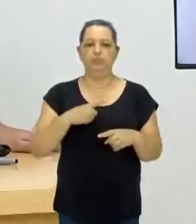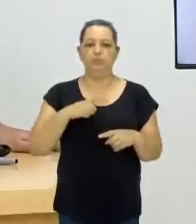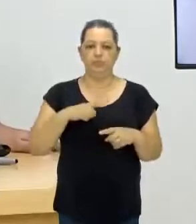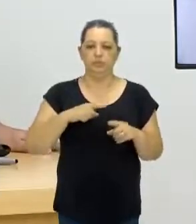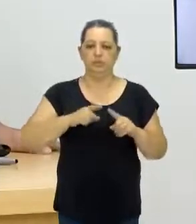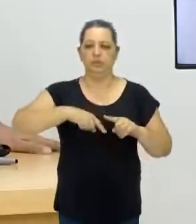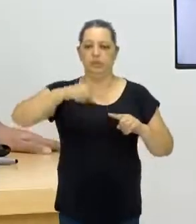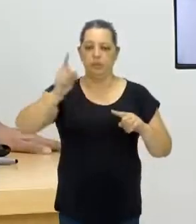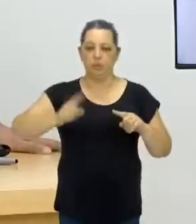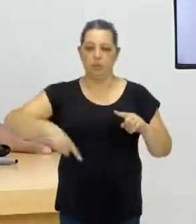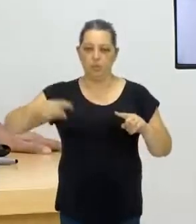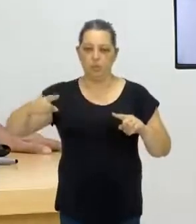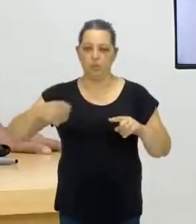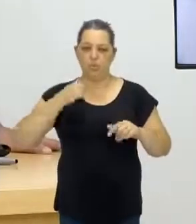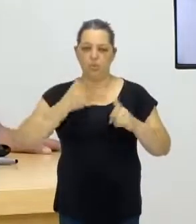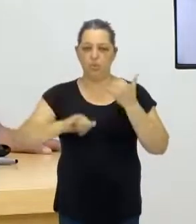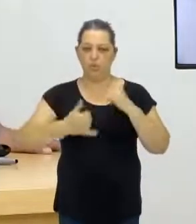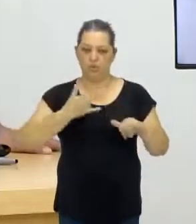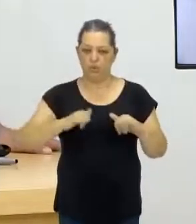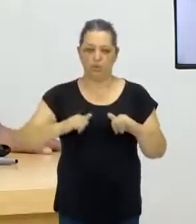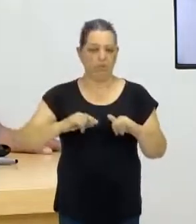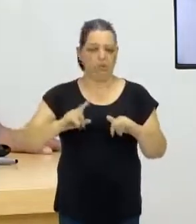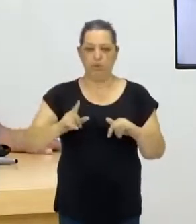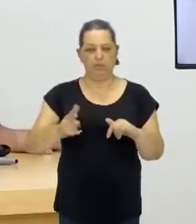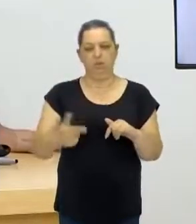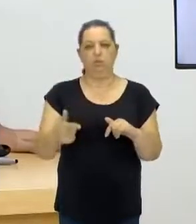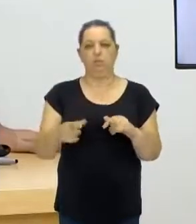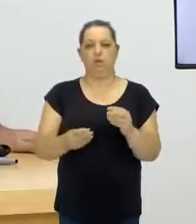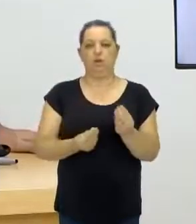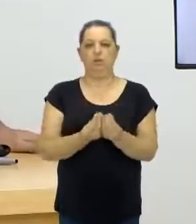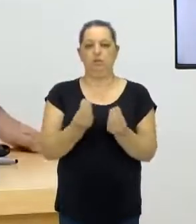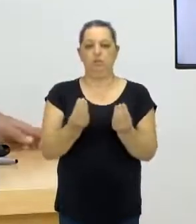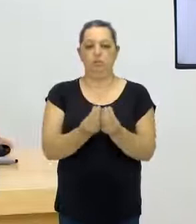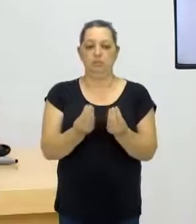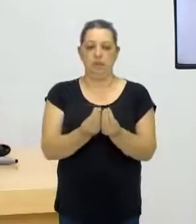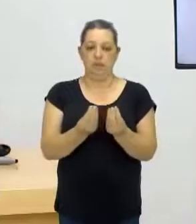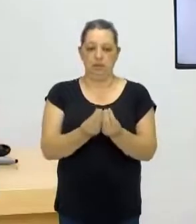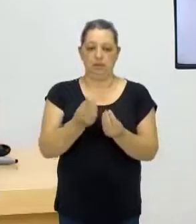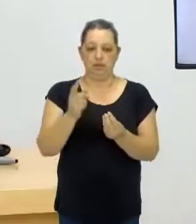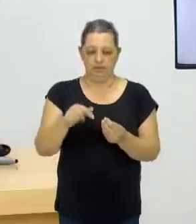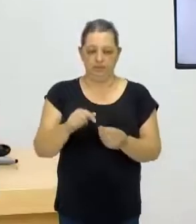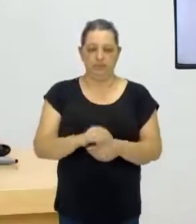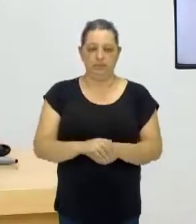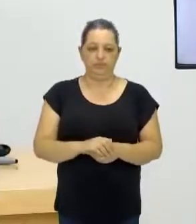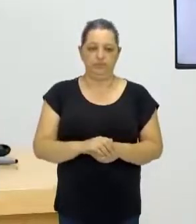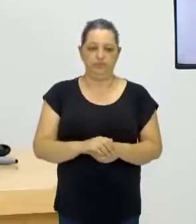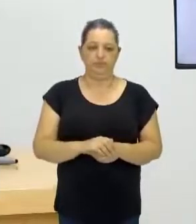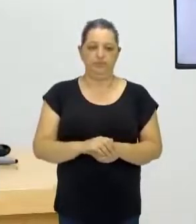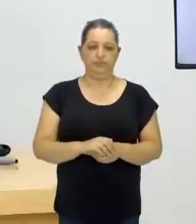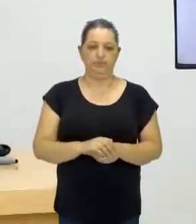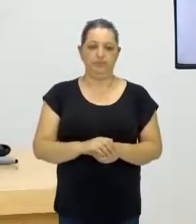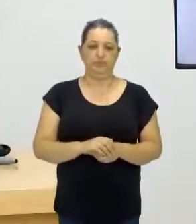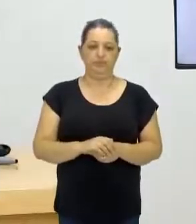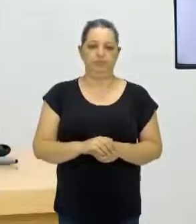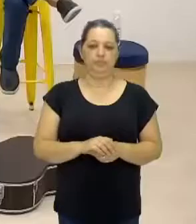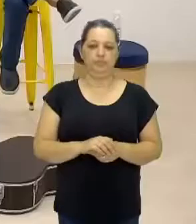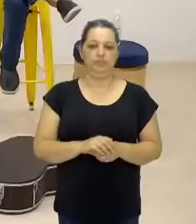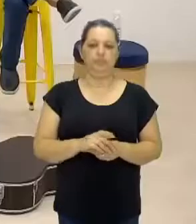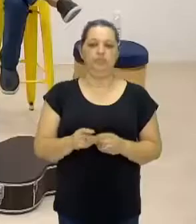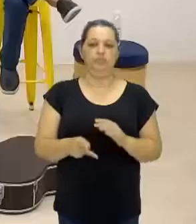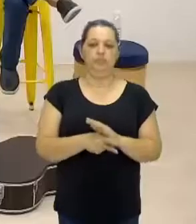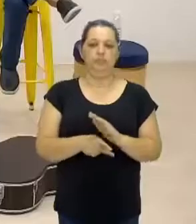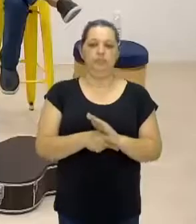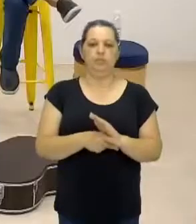sempre energia e não transmitem matéria. Muito importante também isso aí, colocar para vocês essa questão sobre